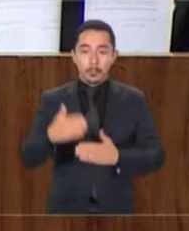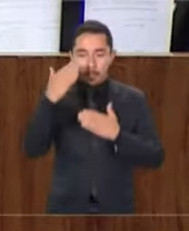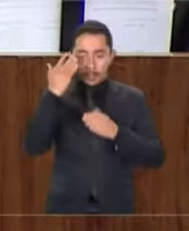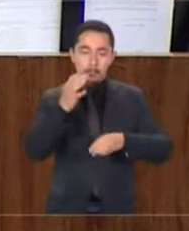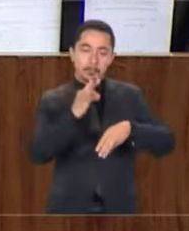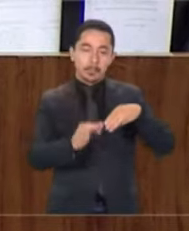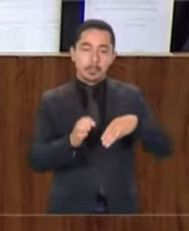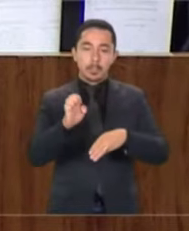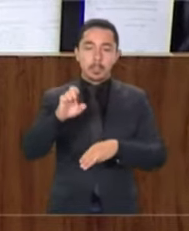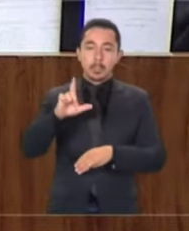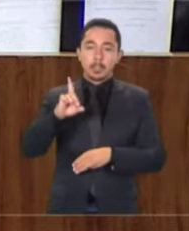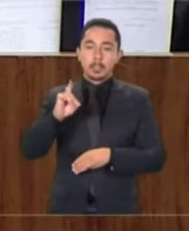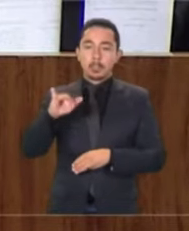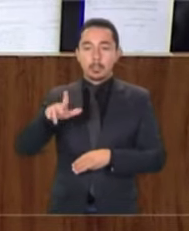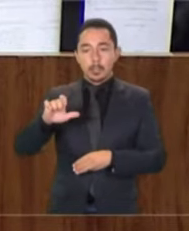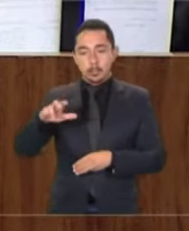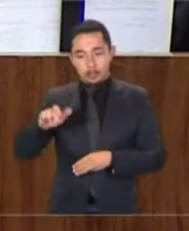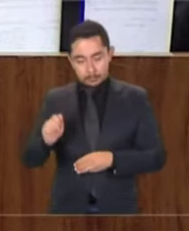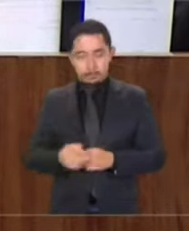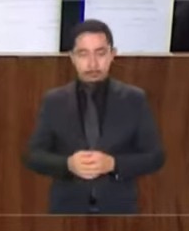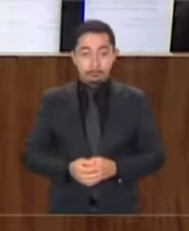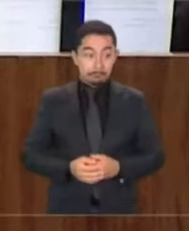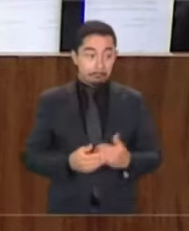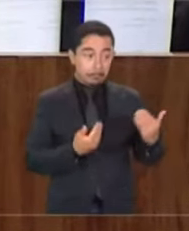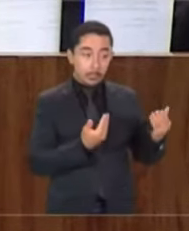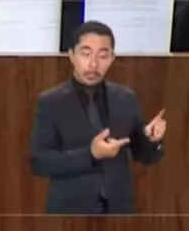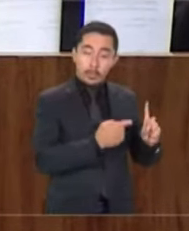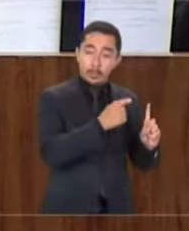Edilene. Ministra Carmen, já...